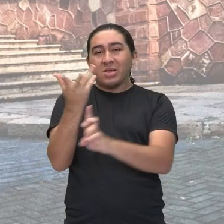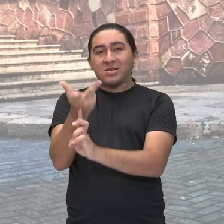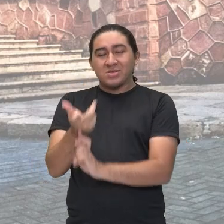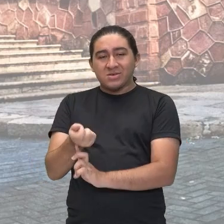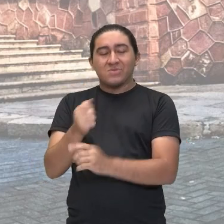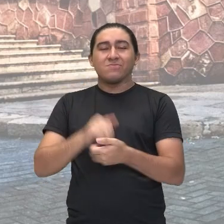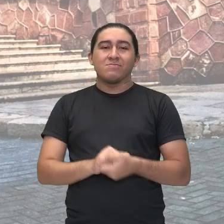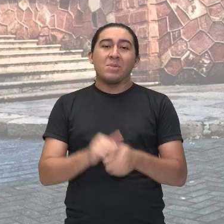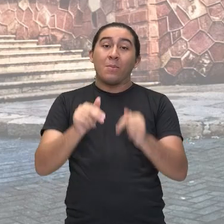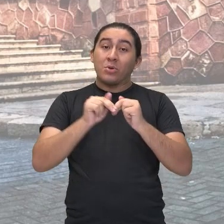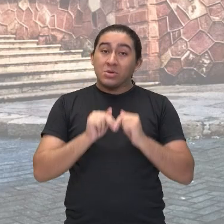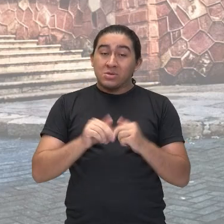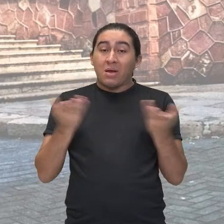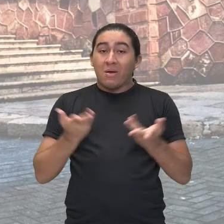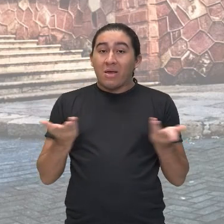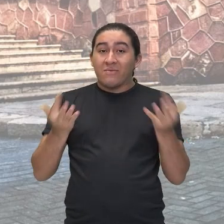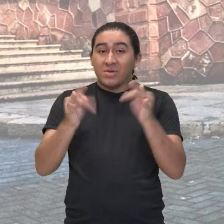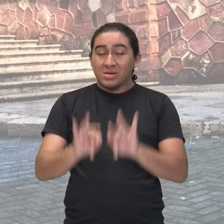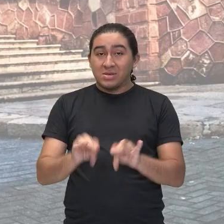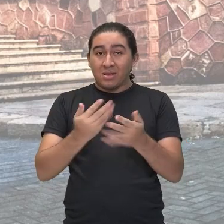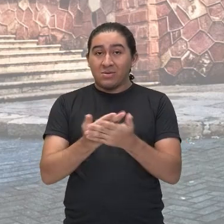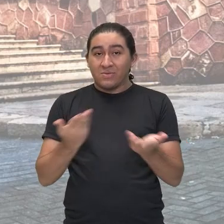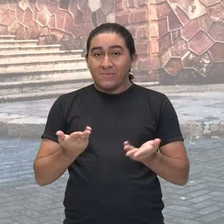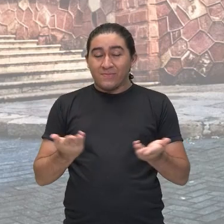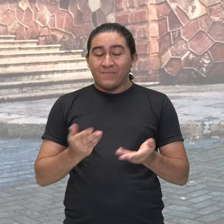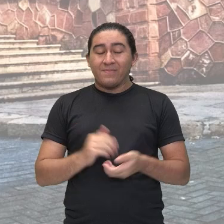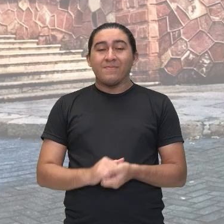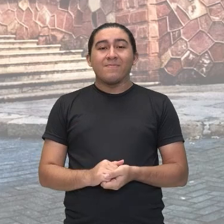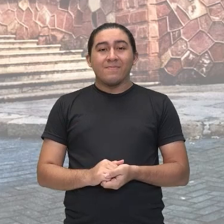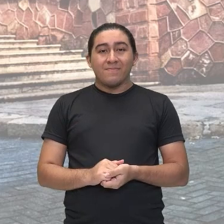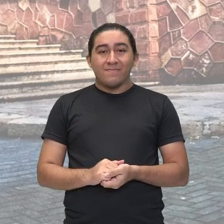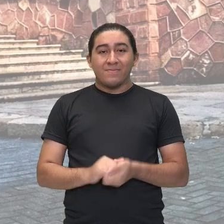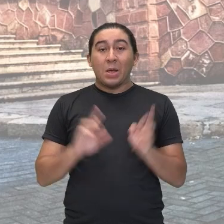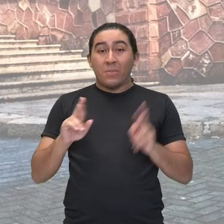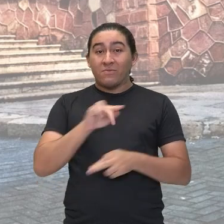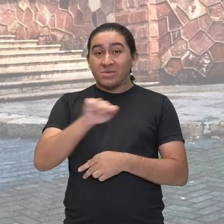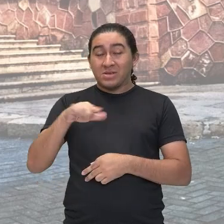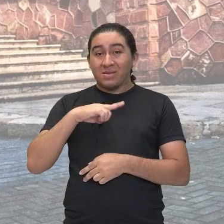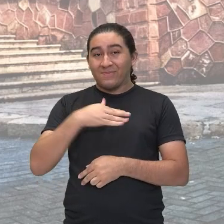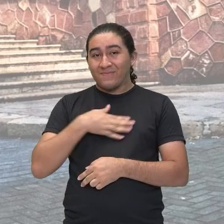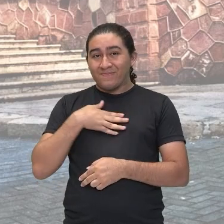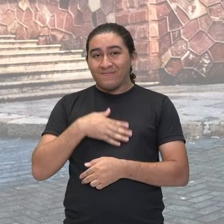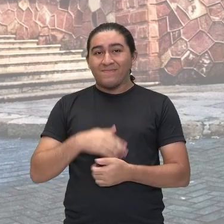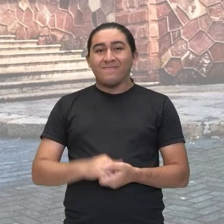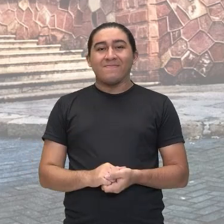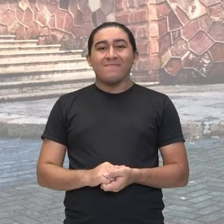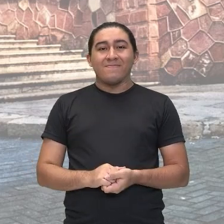Assim, a gente vai chegando ao final da nossa aula de hoje. Espero que tenham gostado.